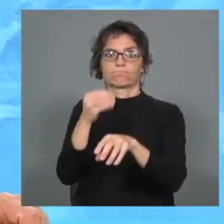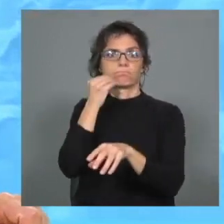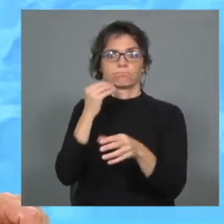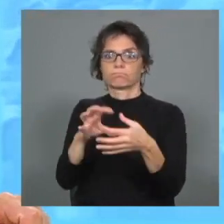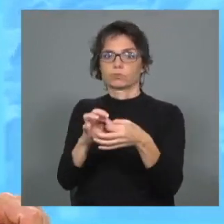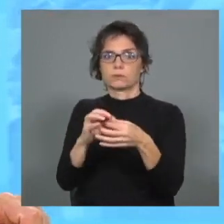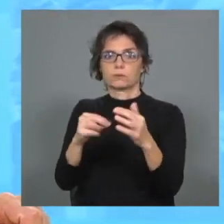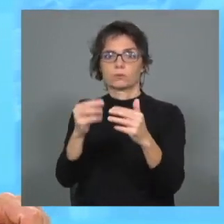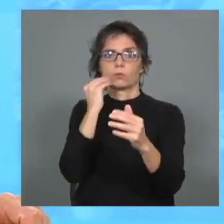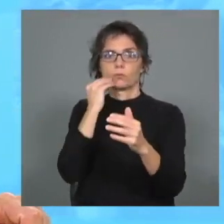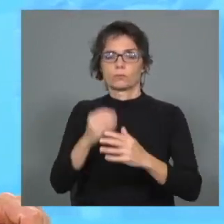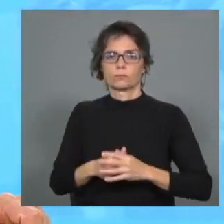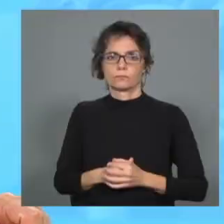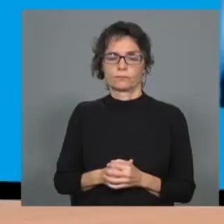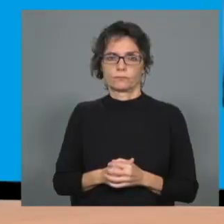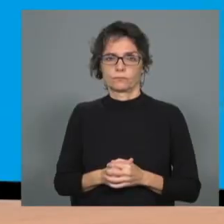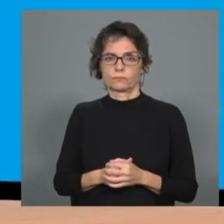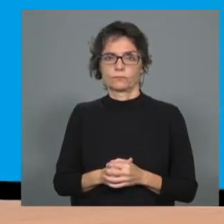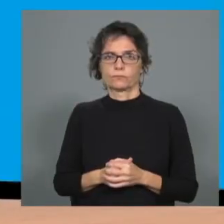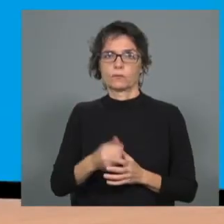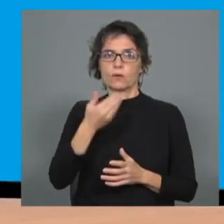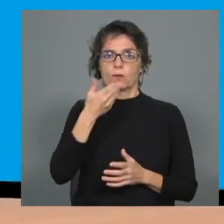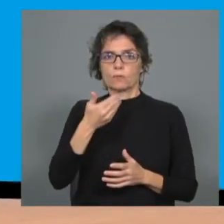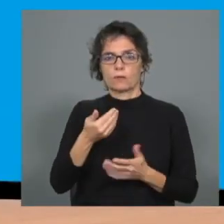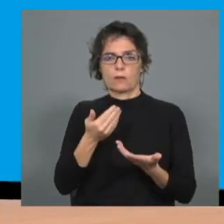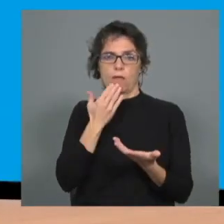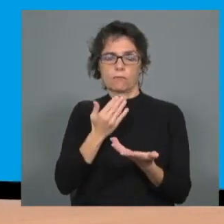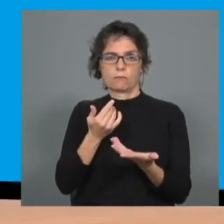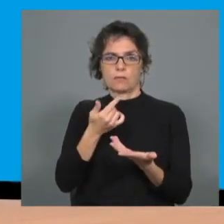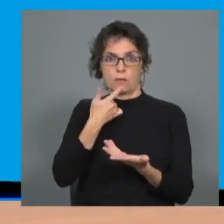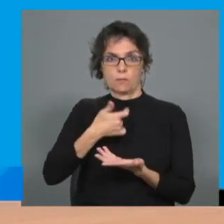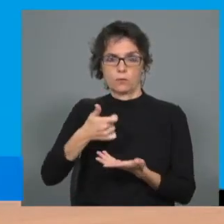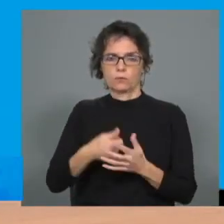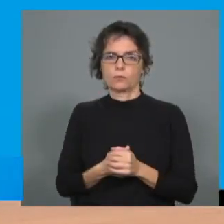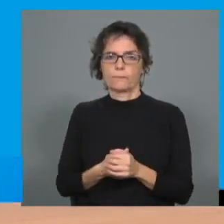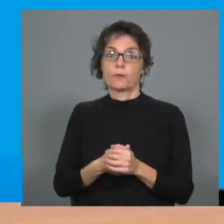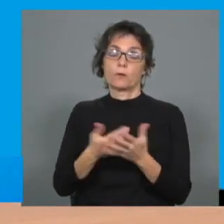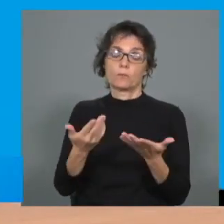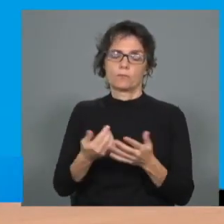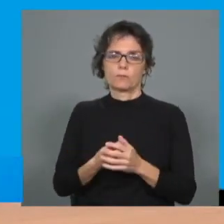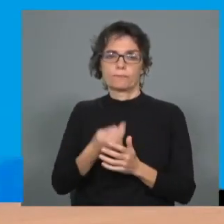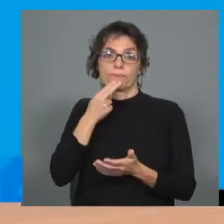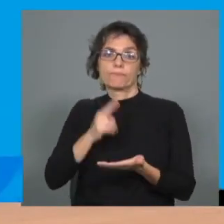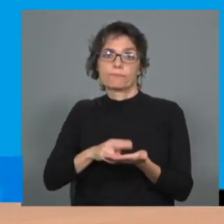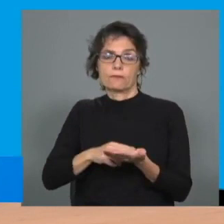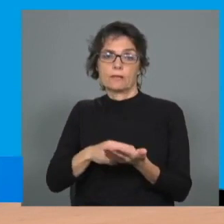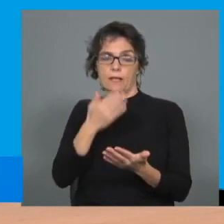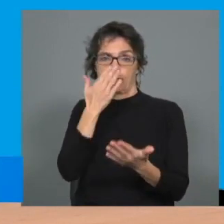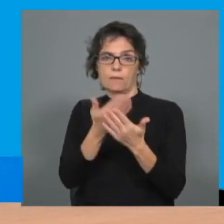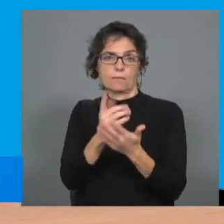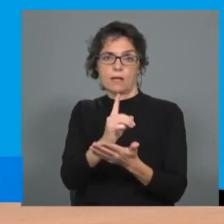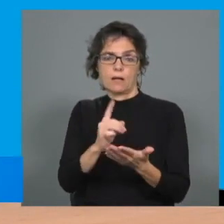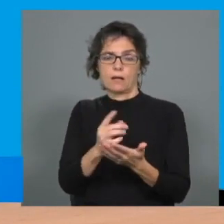agora construir? Sim, obrigado pela pergunta, Paulo. Efetivamente, há um país que inegavelmente